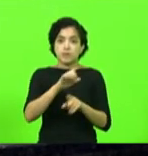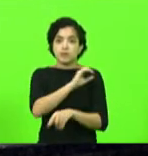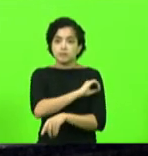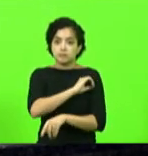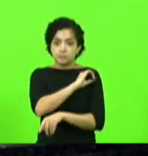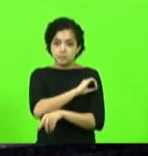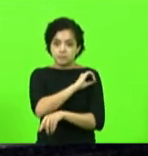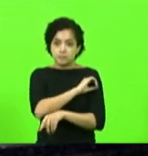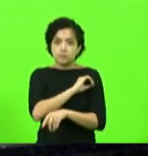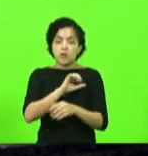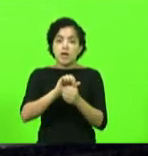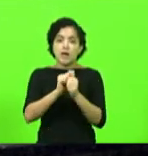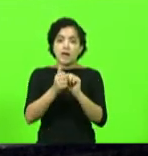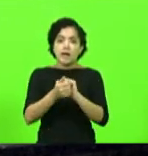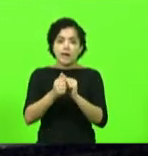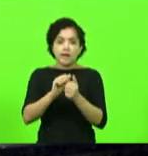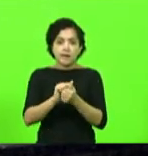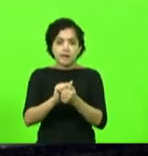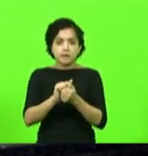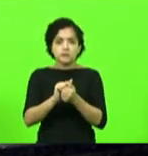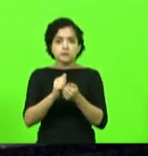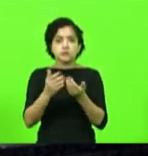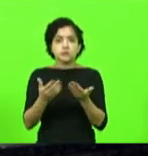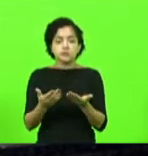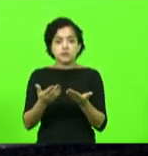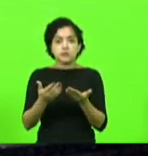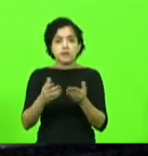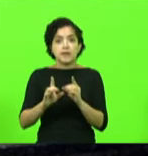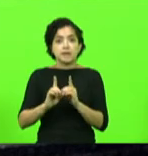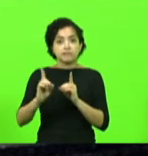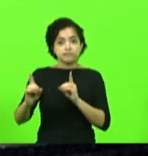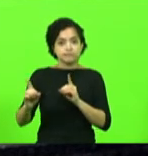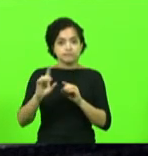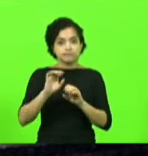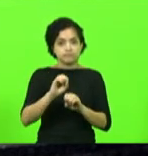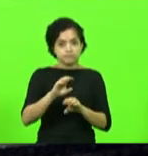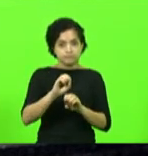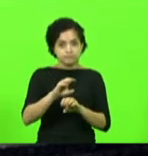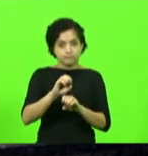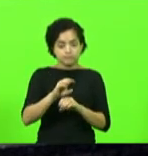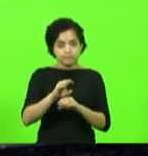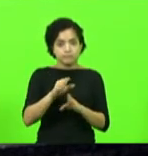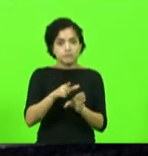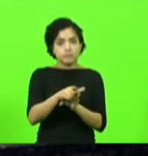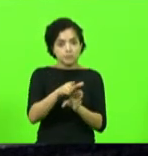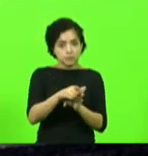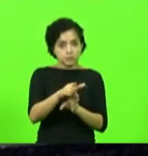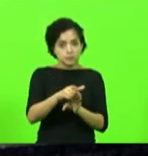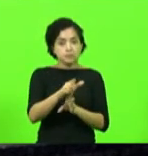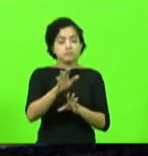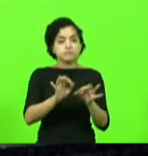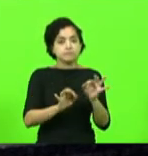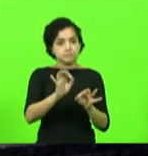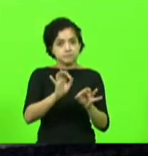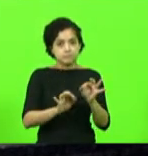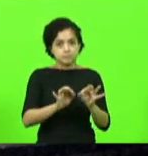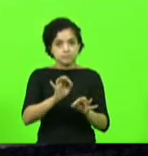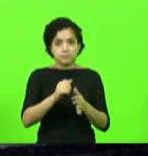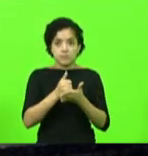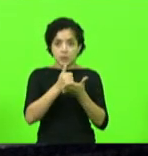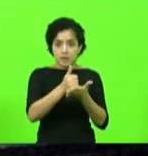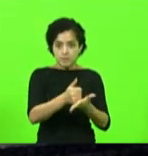arte e terapia, educação à distância, orientação jurídica e apoio